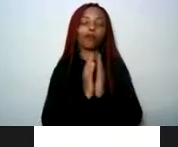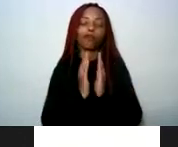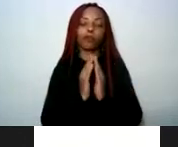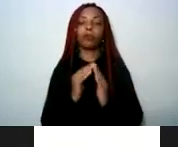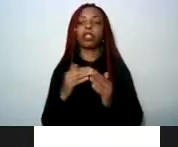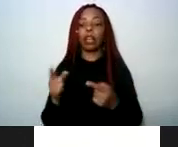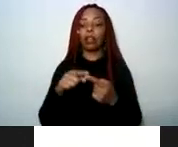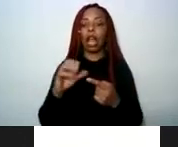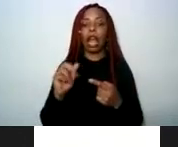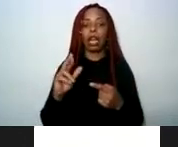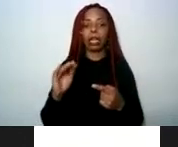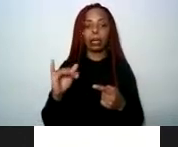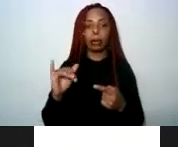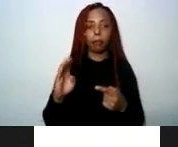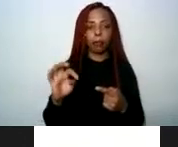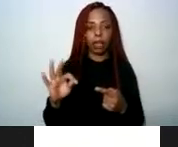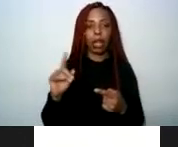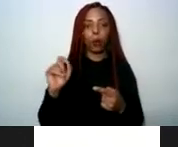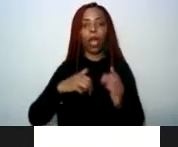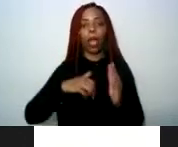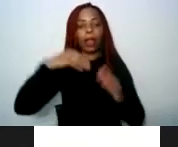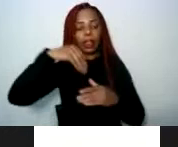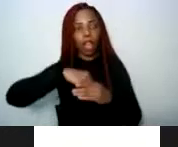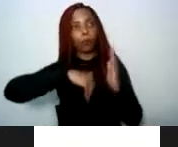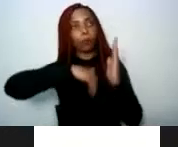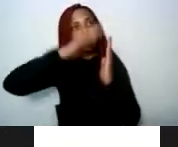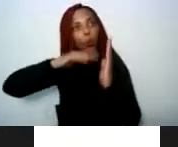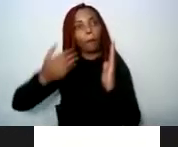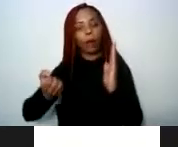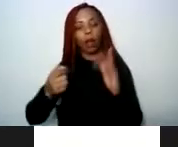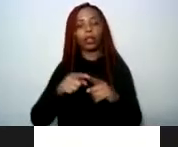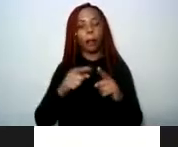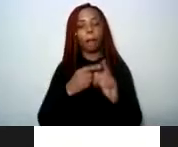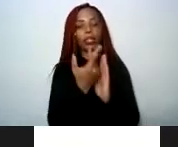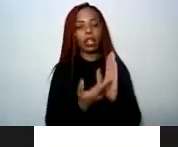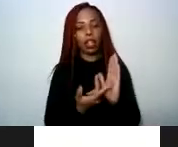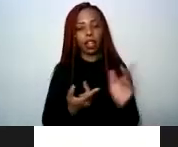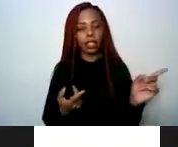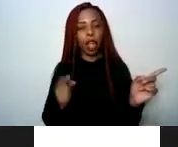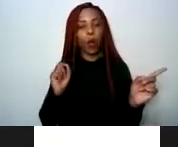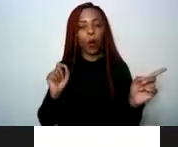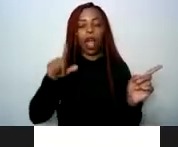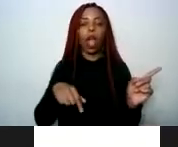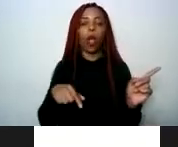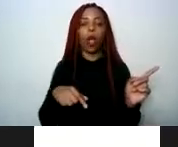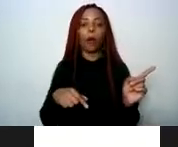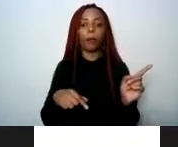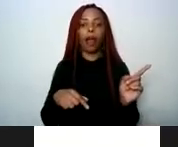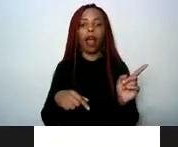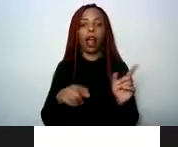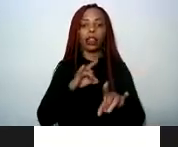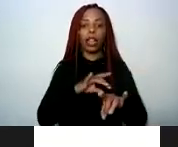responsável pela pintura branca interna e pelos esgrafitos que a gente está vendo aqui que é uma técnica de pintura sobre o